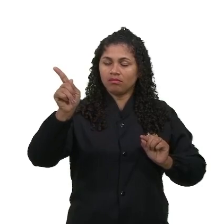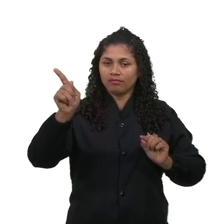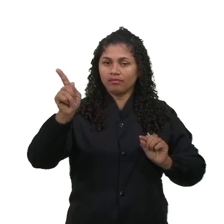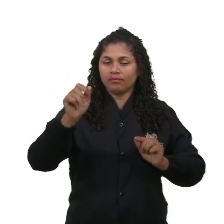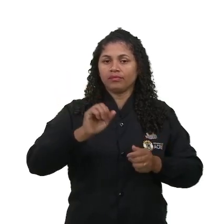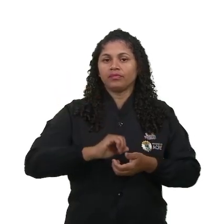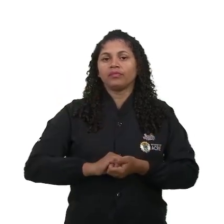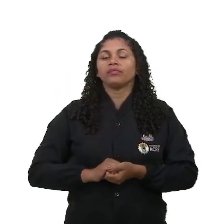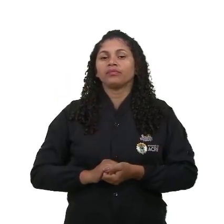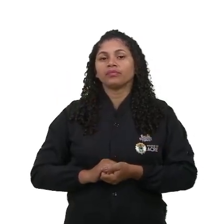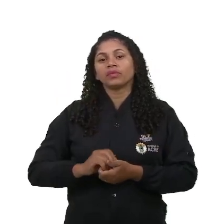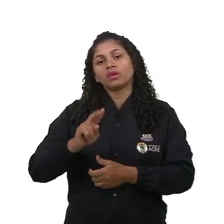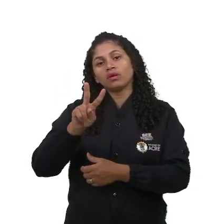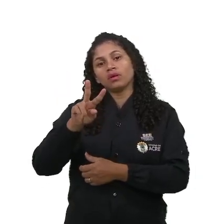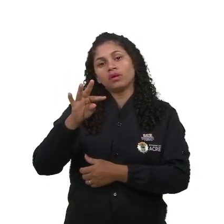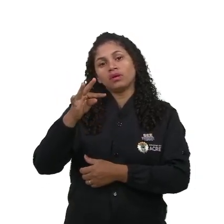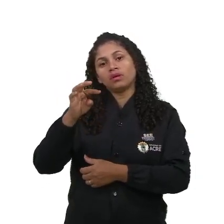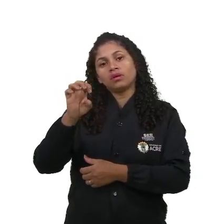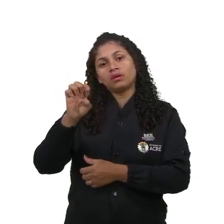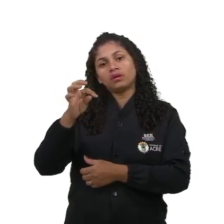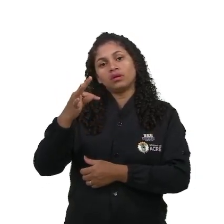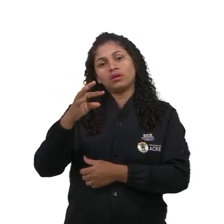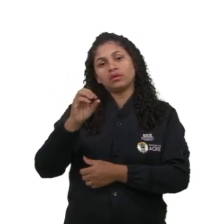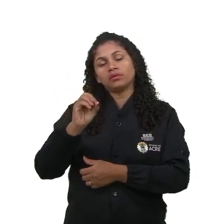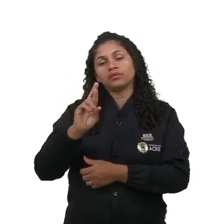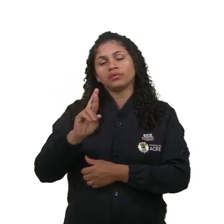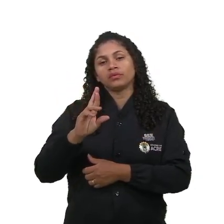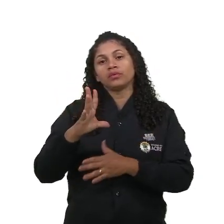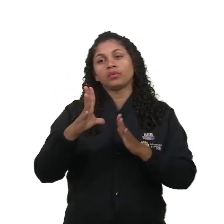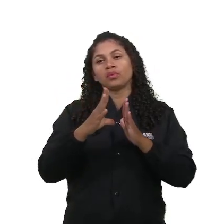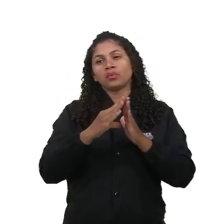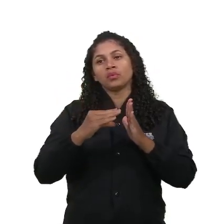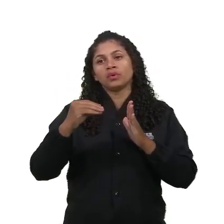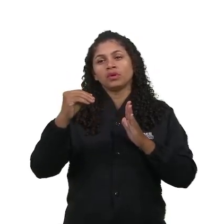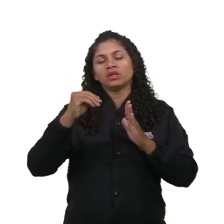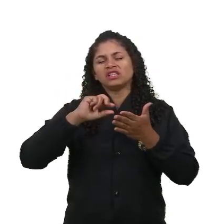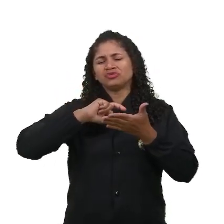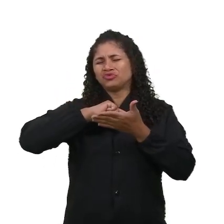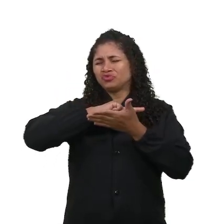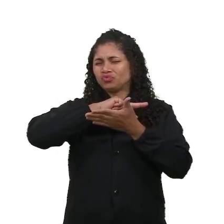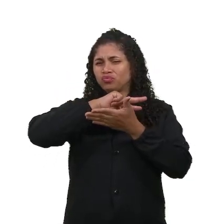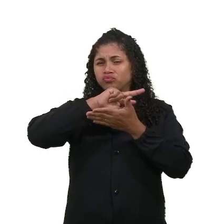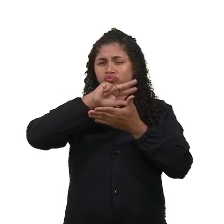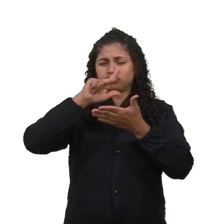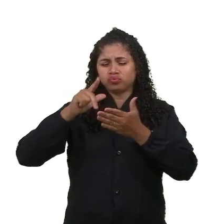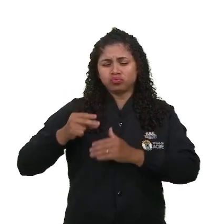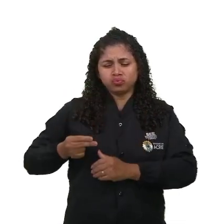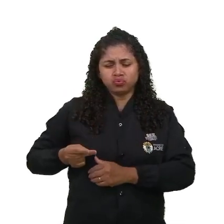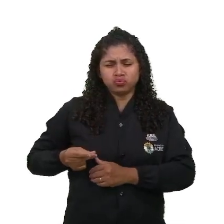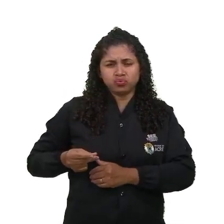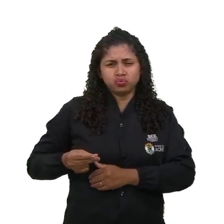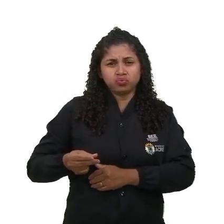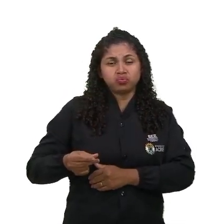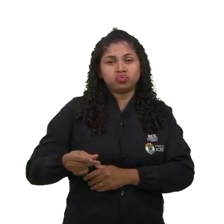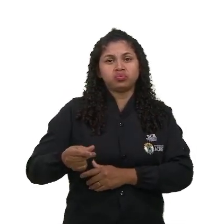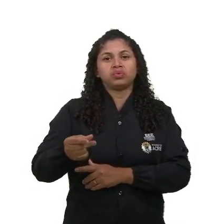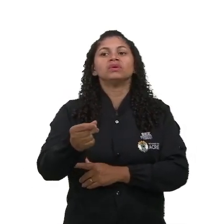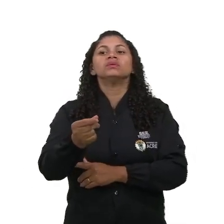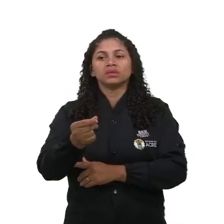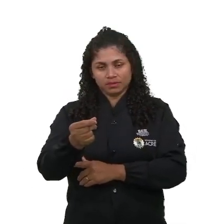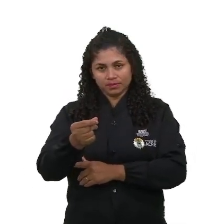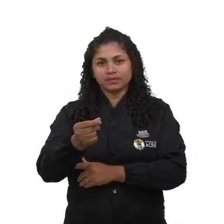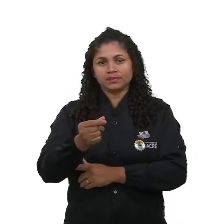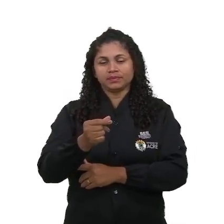vetor é um representante de infinitos segmentos que tem as características que eu falei agora há